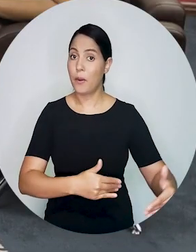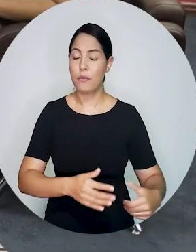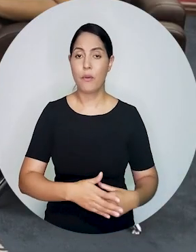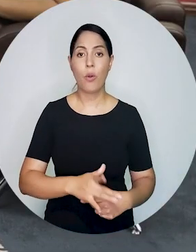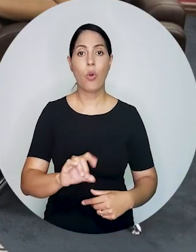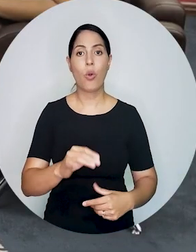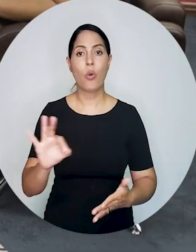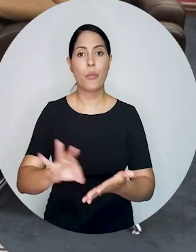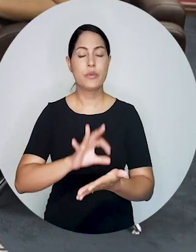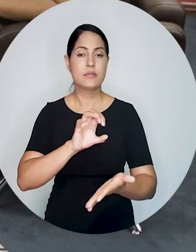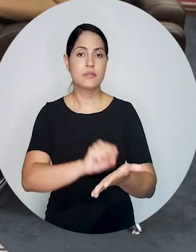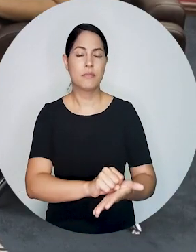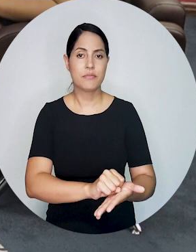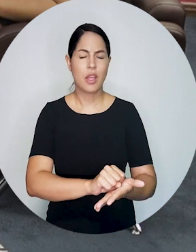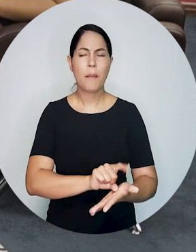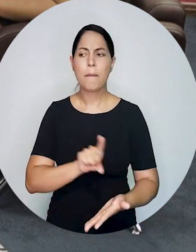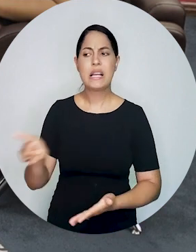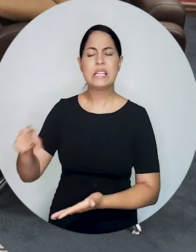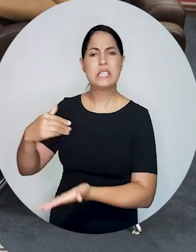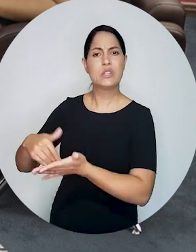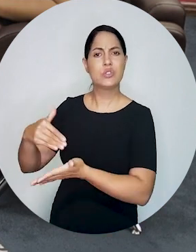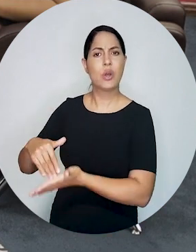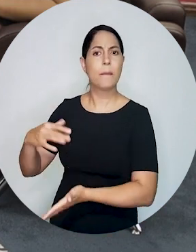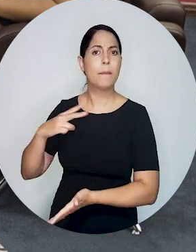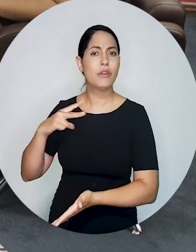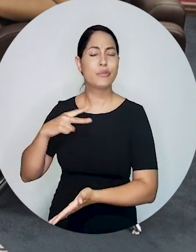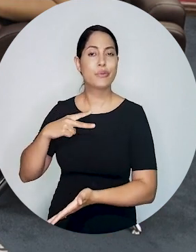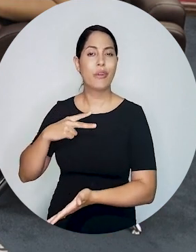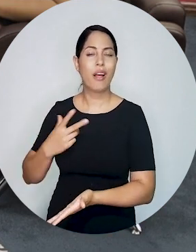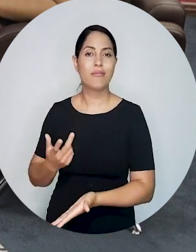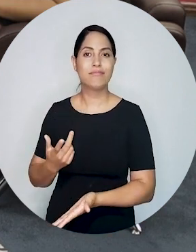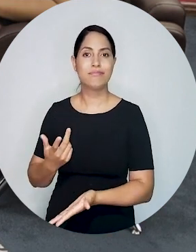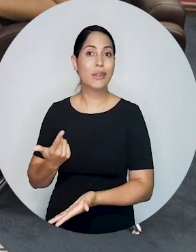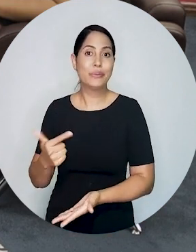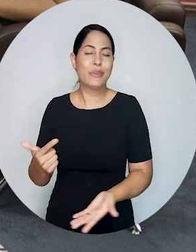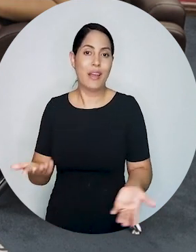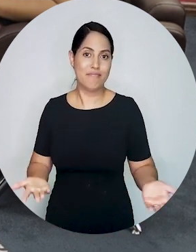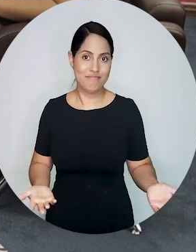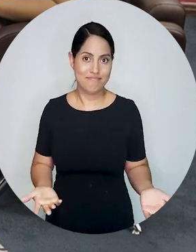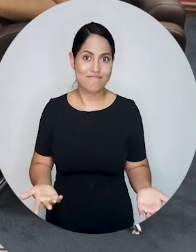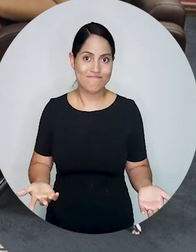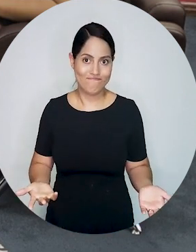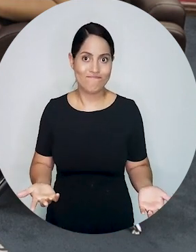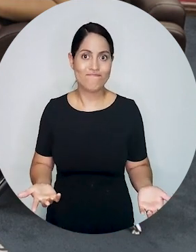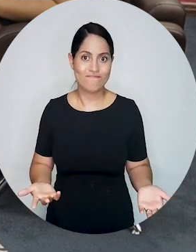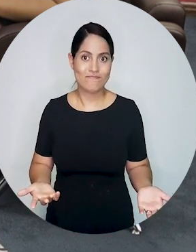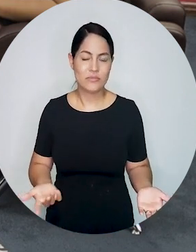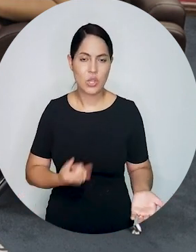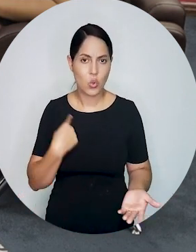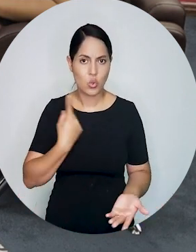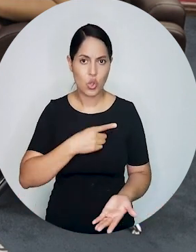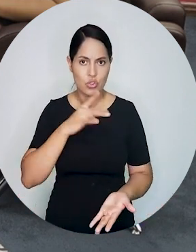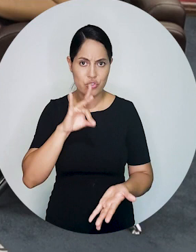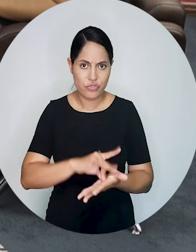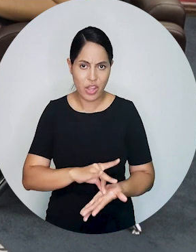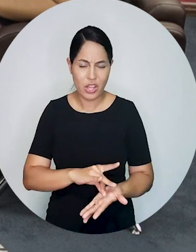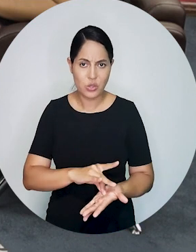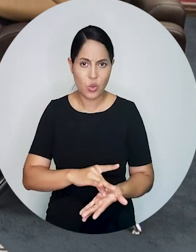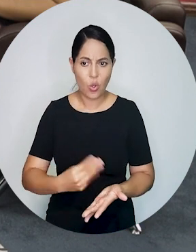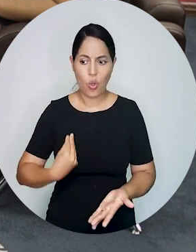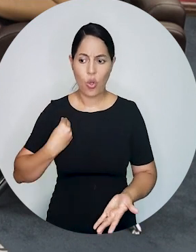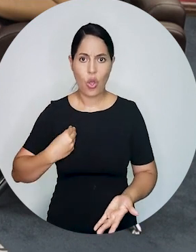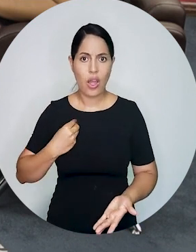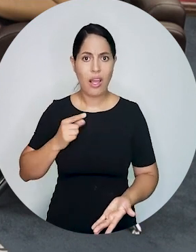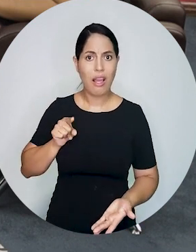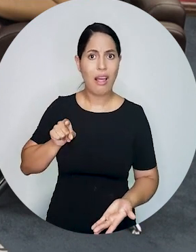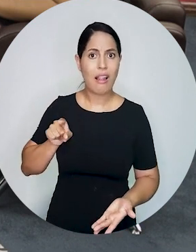prova, ou é uma inscrição, mas ele não está no escritório. Ele não sai da universidade preparado também pelo mercado, porque ele